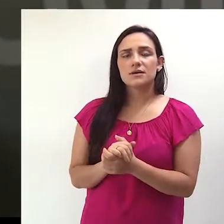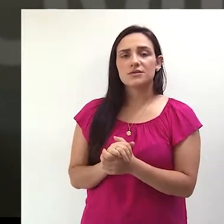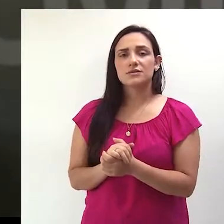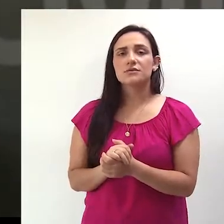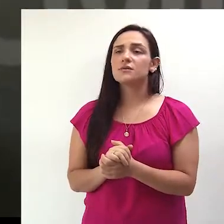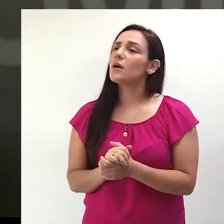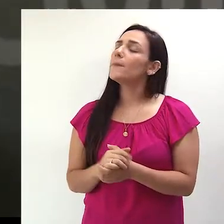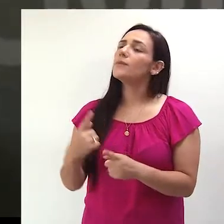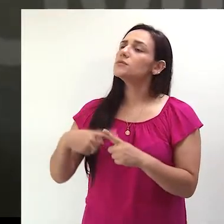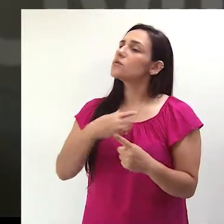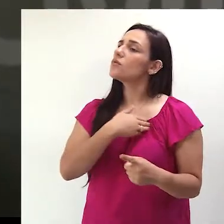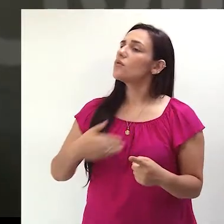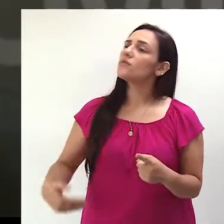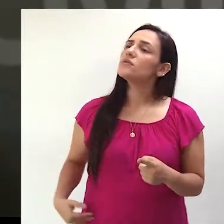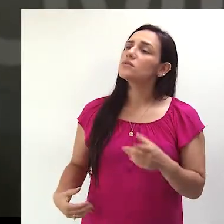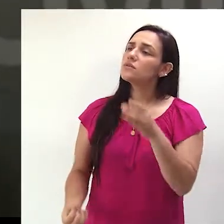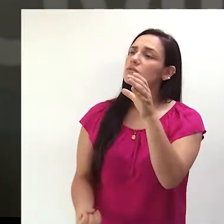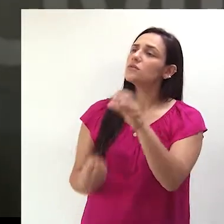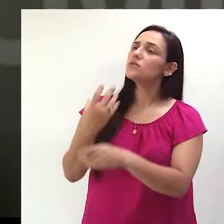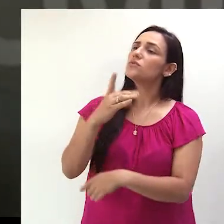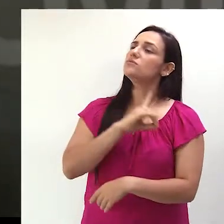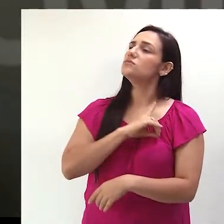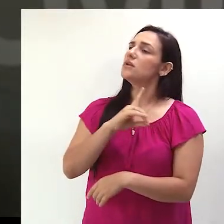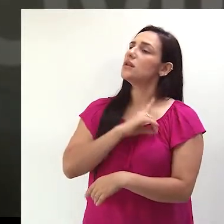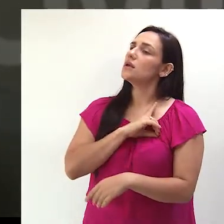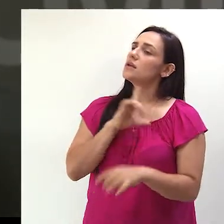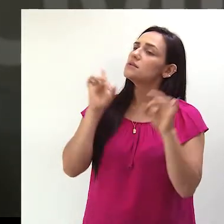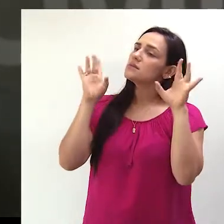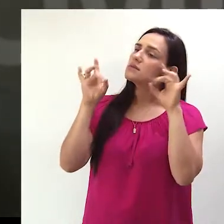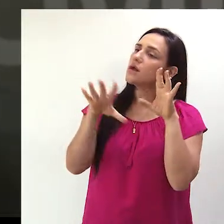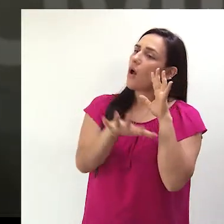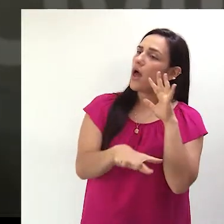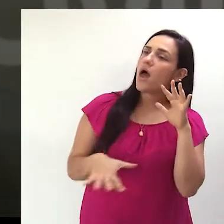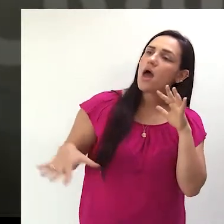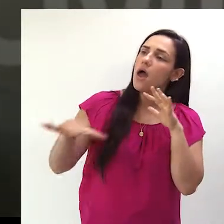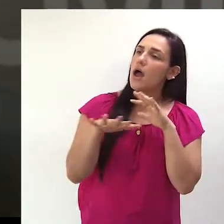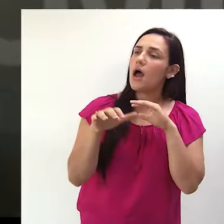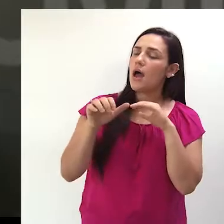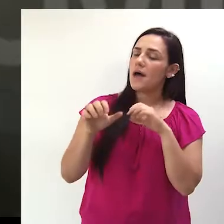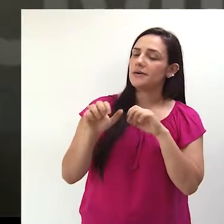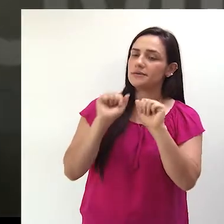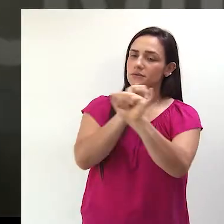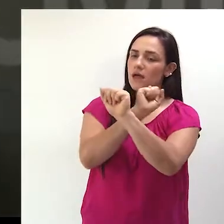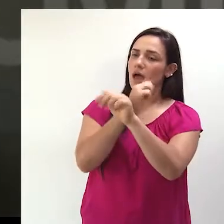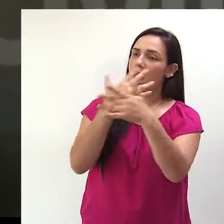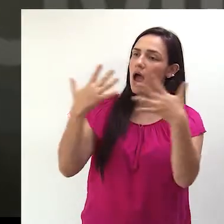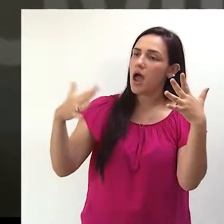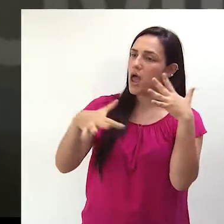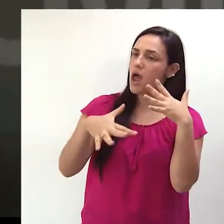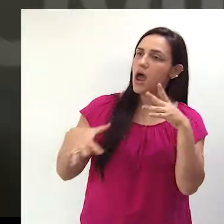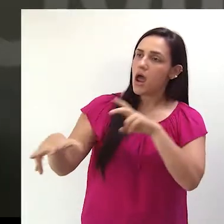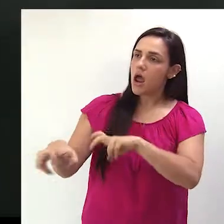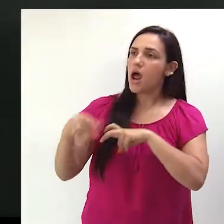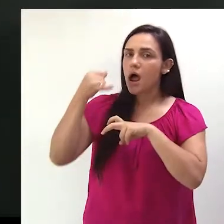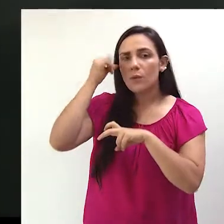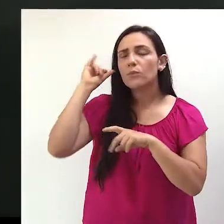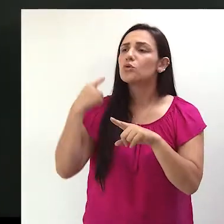o governo do estado resolveu criar uma delegacia especializada em crimes rurais e